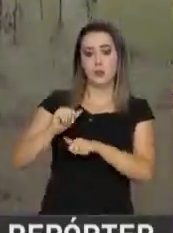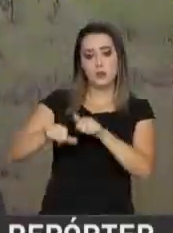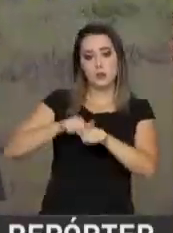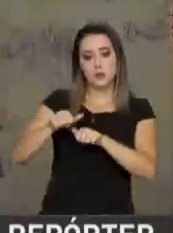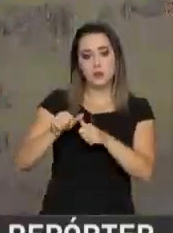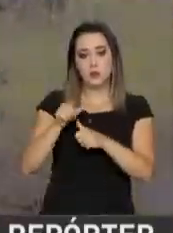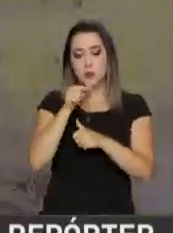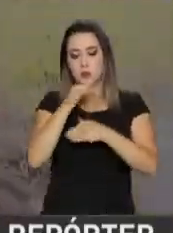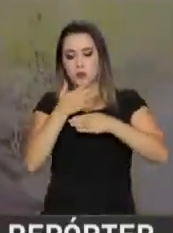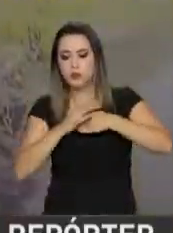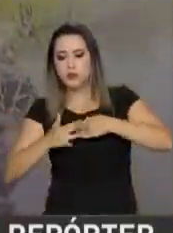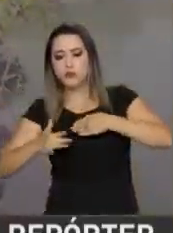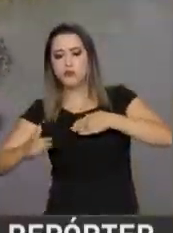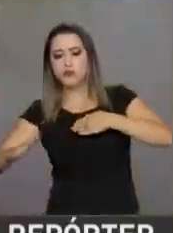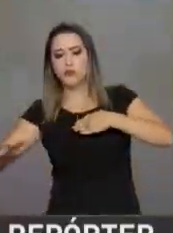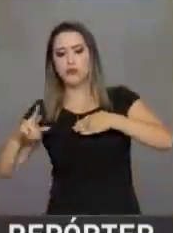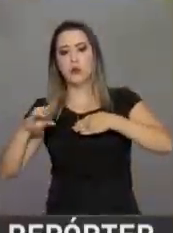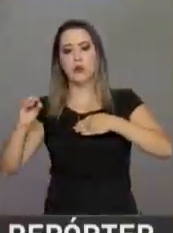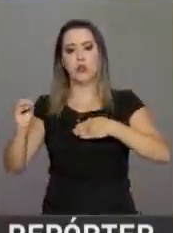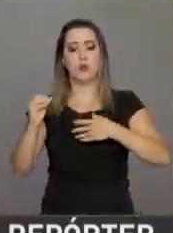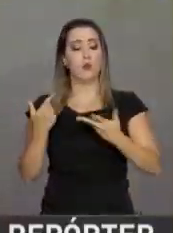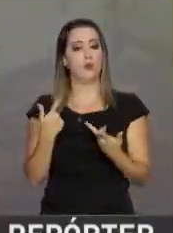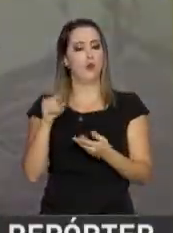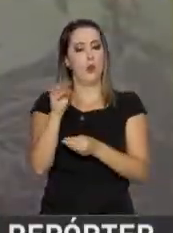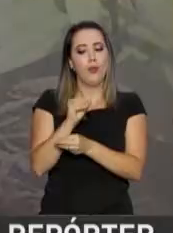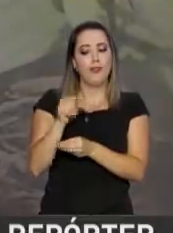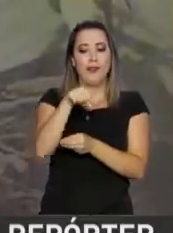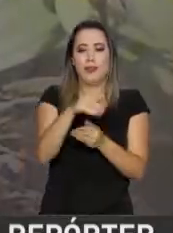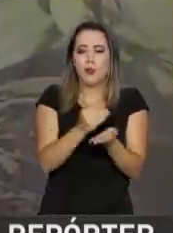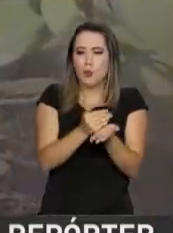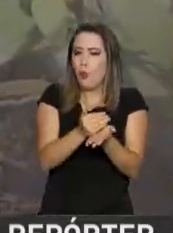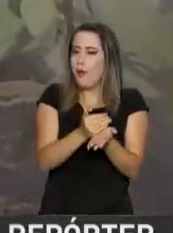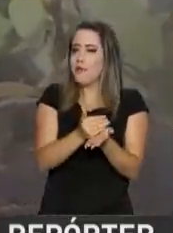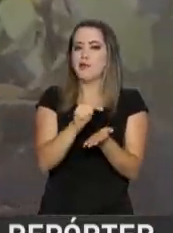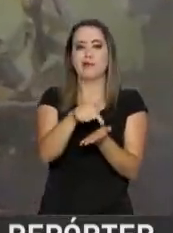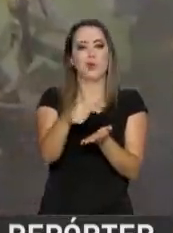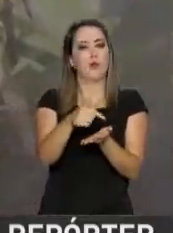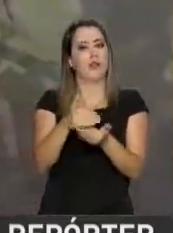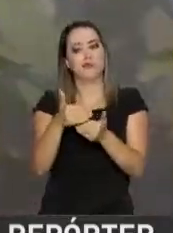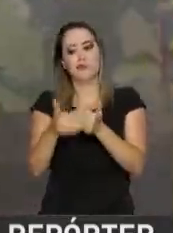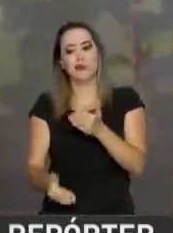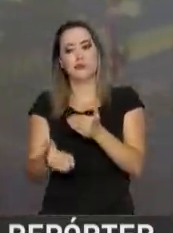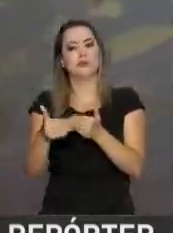então se a gente não conservar as mais recentes a gente não vai ter água o flamengo